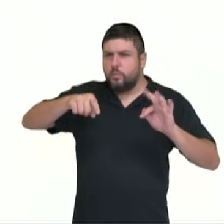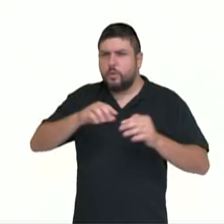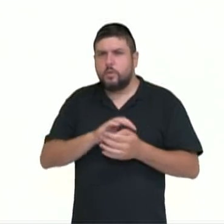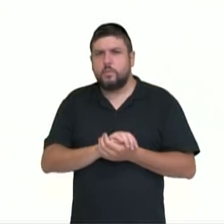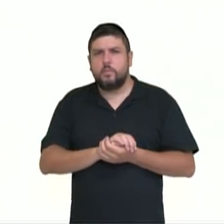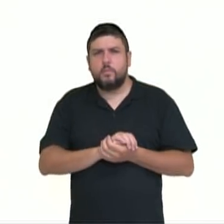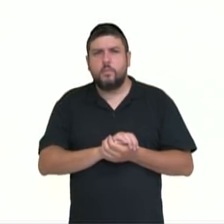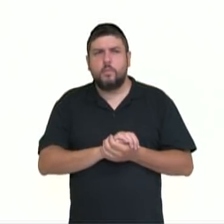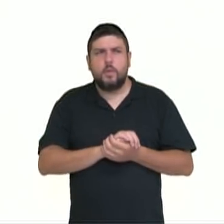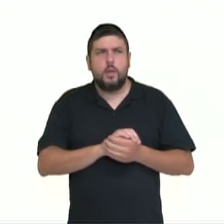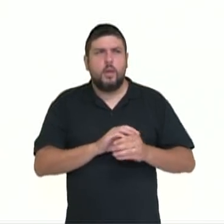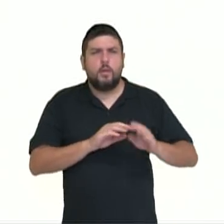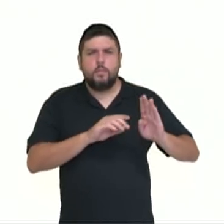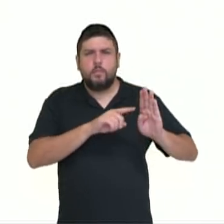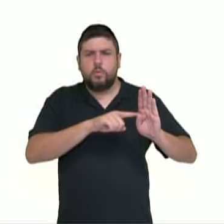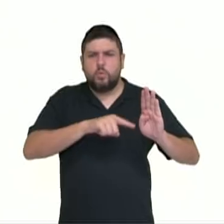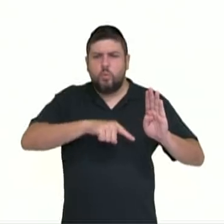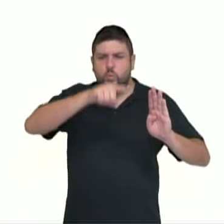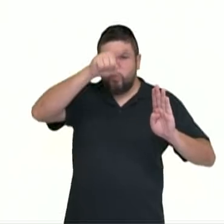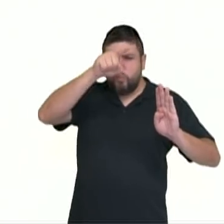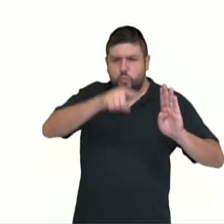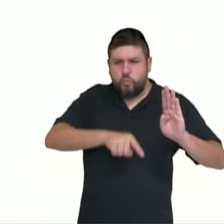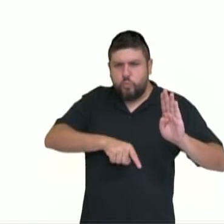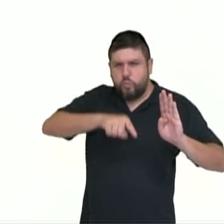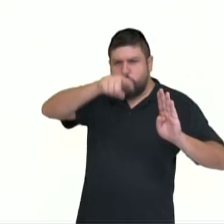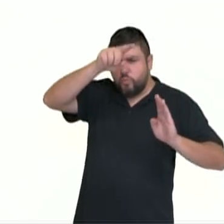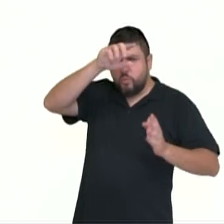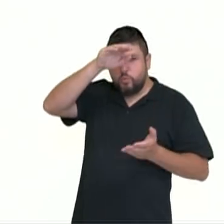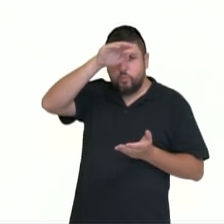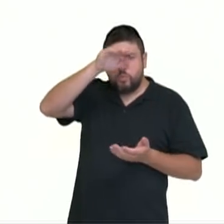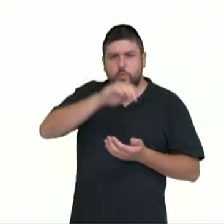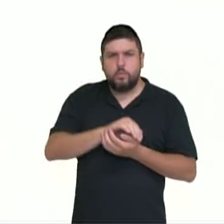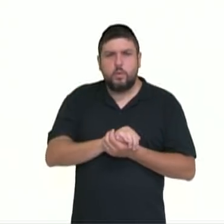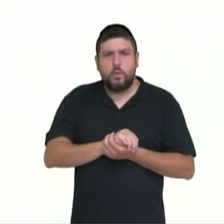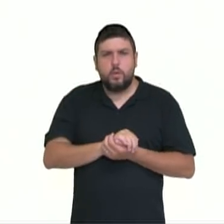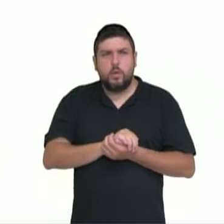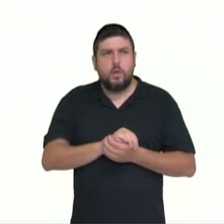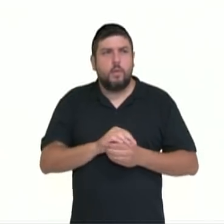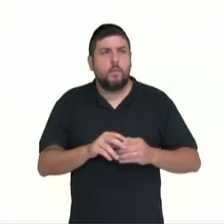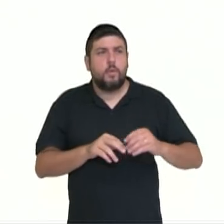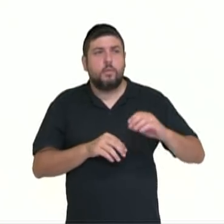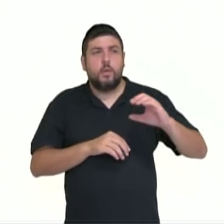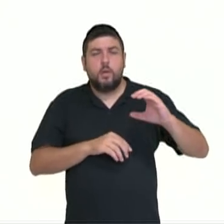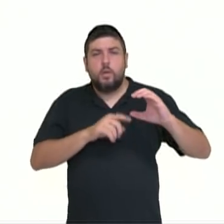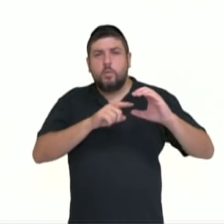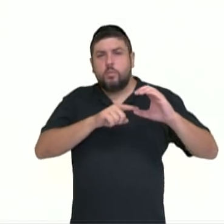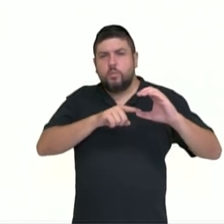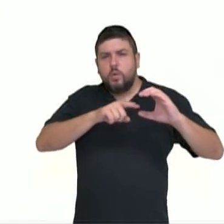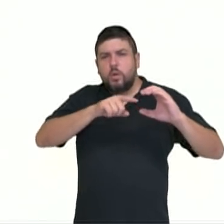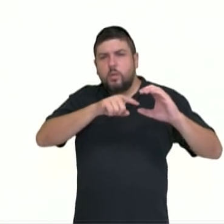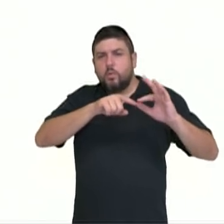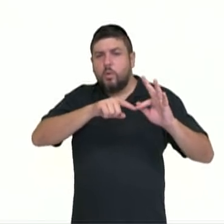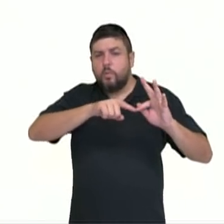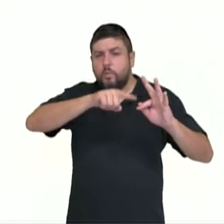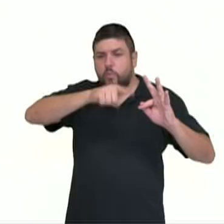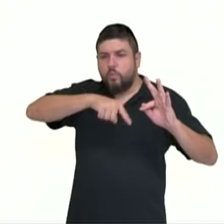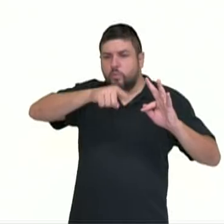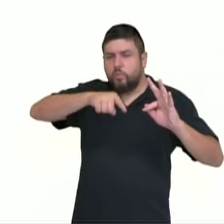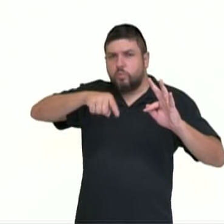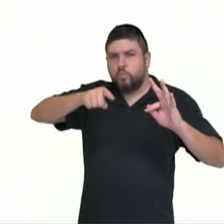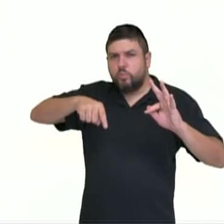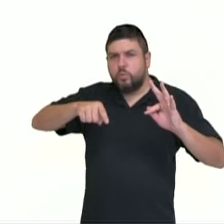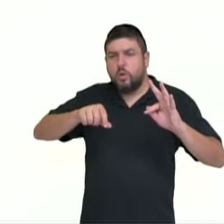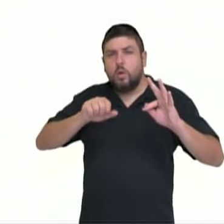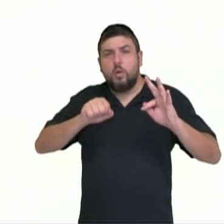amplitude das ondas, a frequência das ondas, né, do som, podendo ser